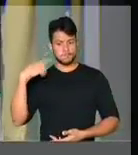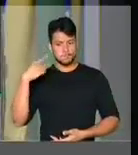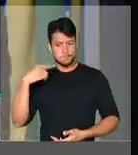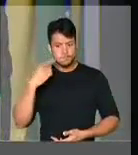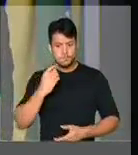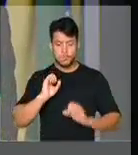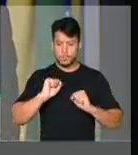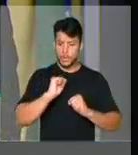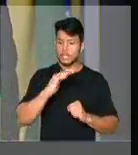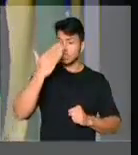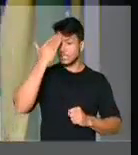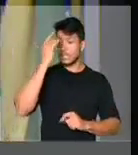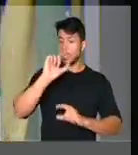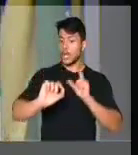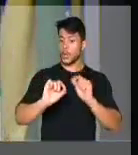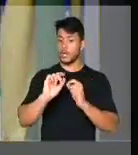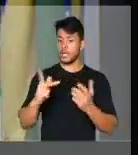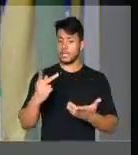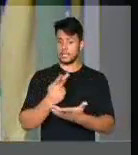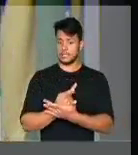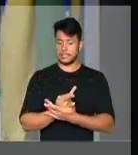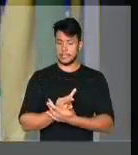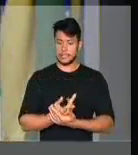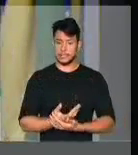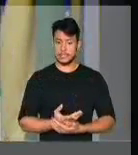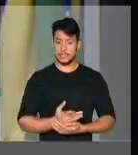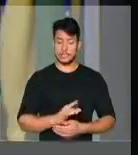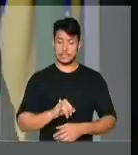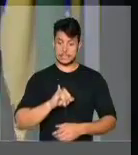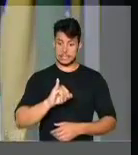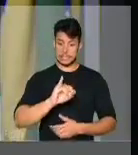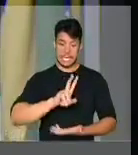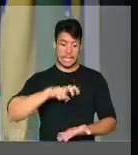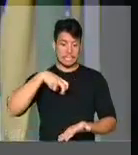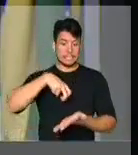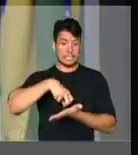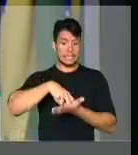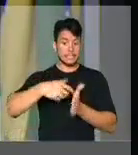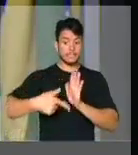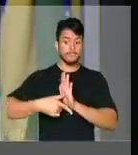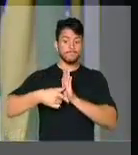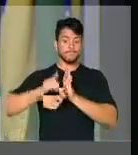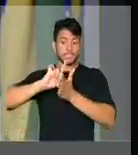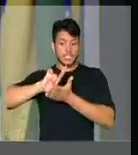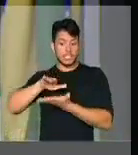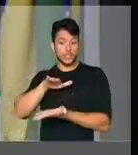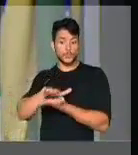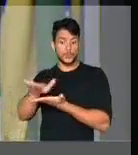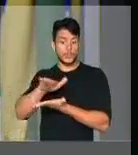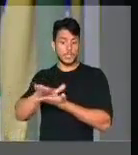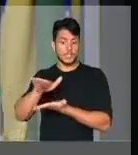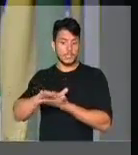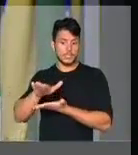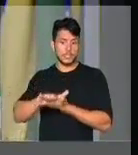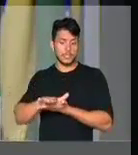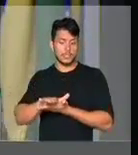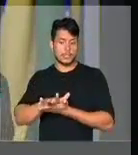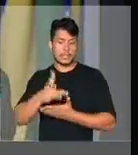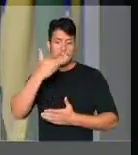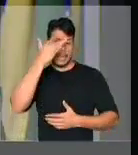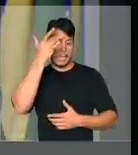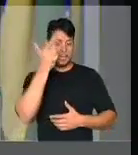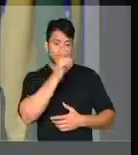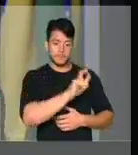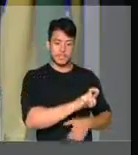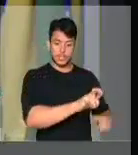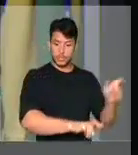o que eu estou falando. Até mesmo a sentença, antes de ser publicada, os meus adversários